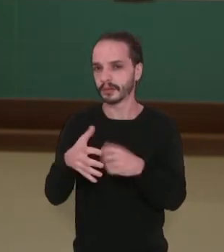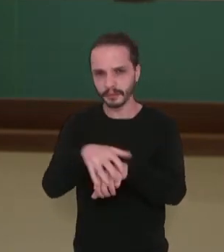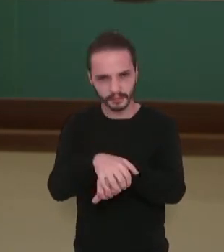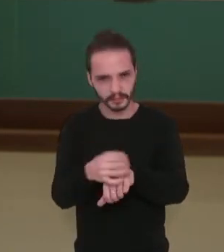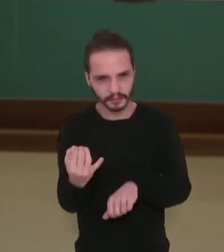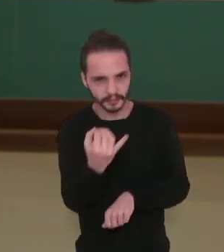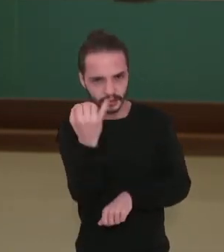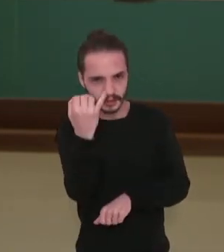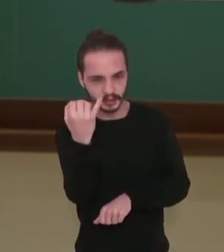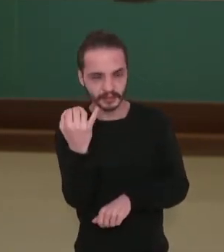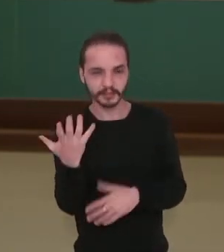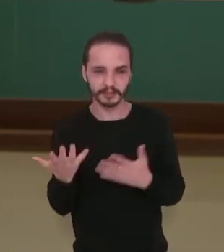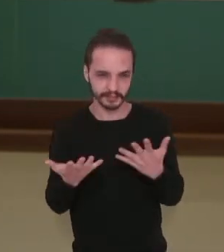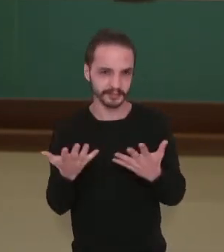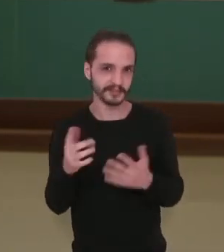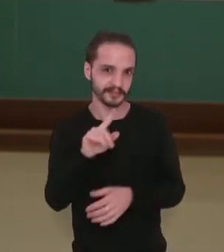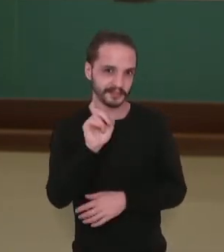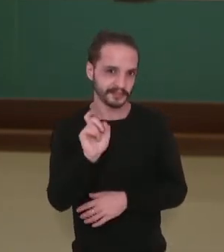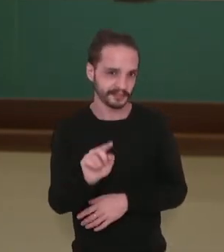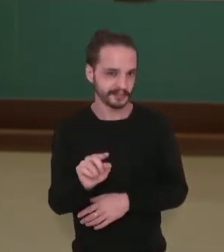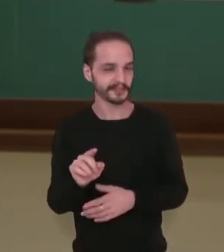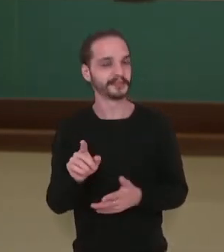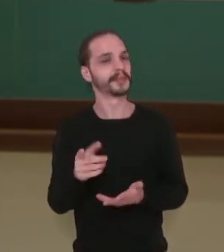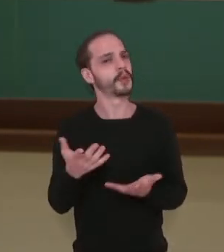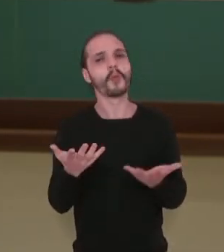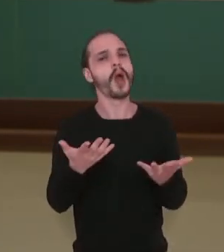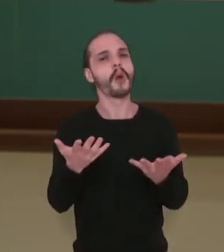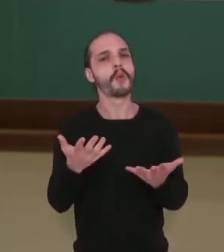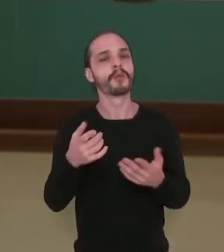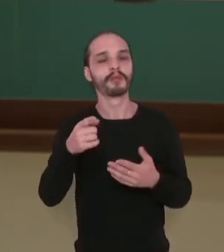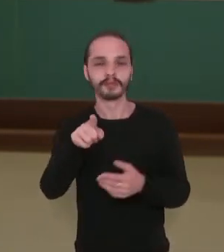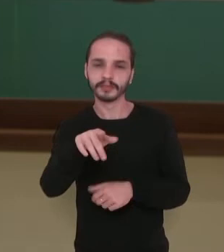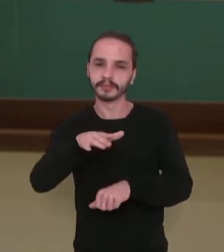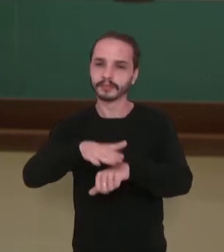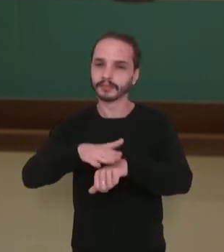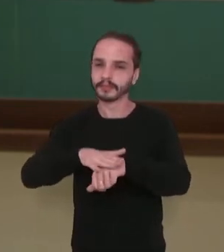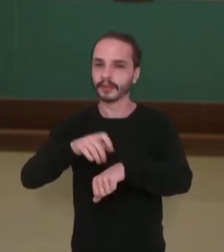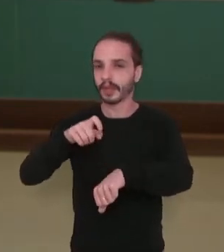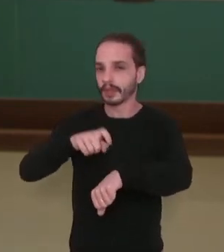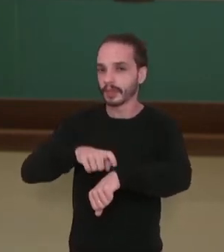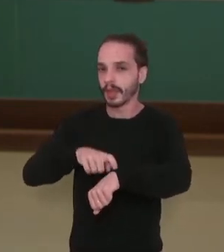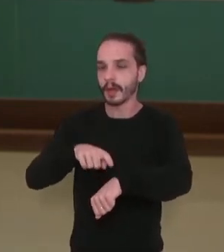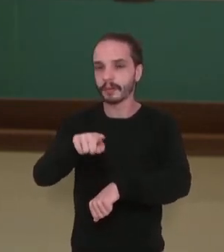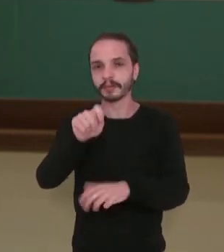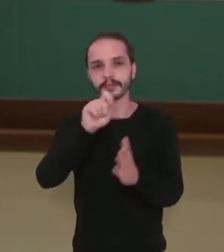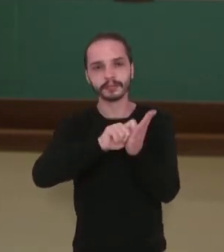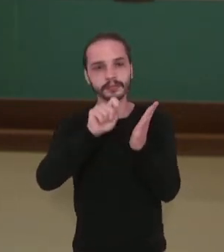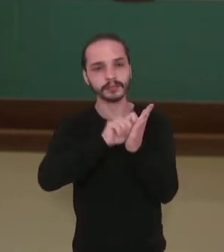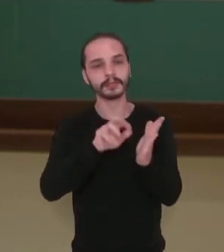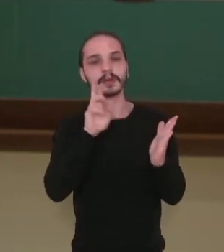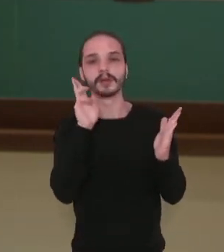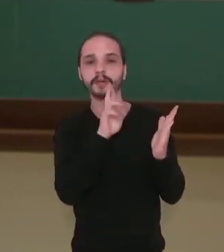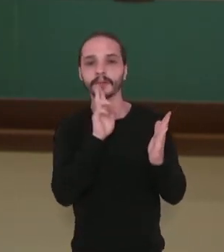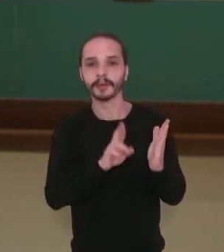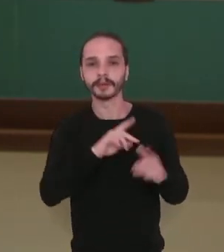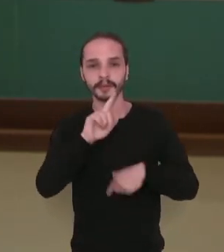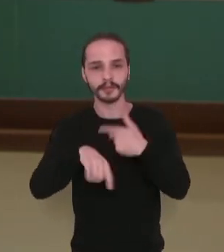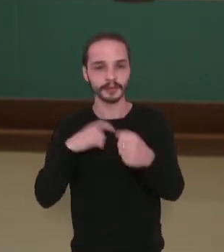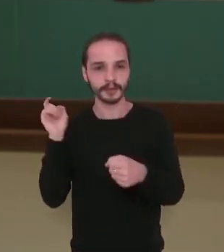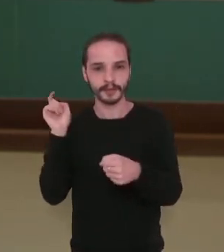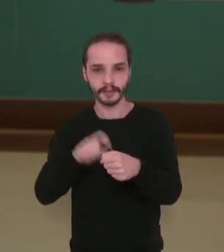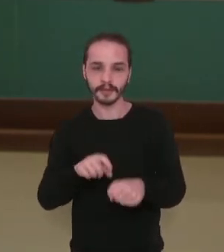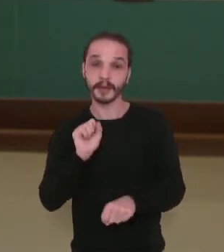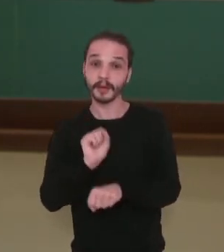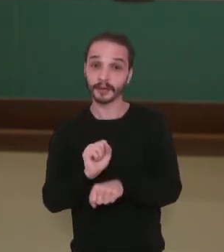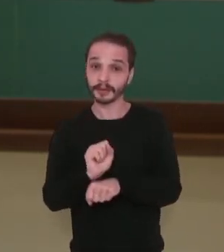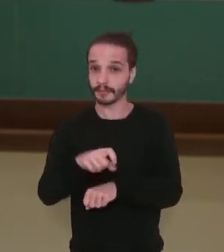importância, minha gente? Será? Opa, qual que é? Eu vou dar um tempinho para você anotar e responder e eu já volto. Espero você